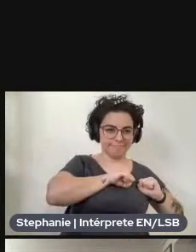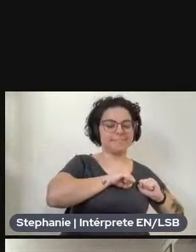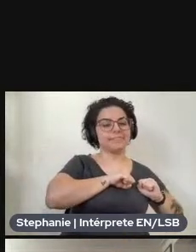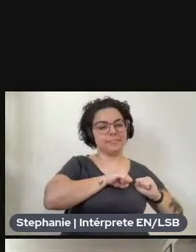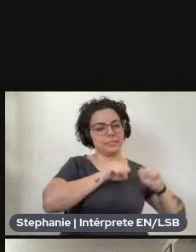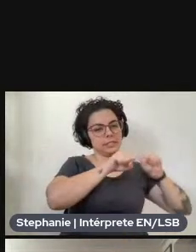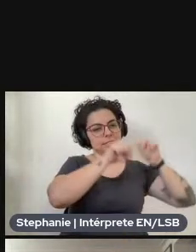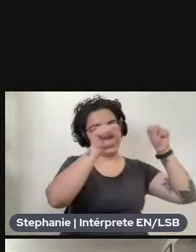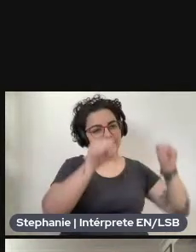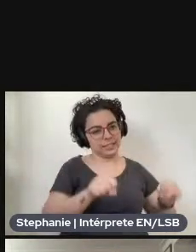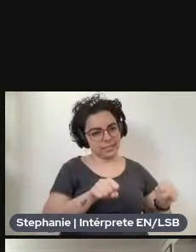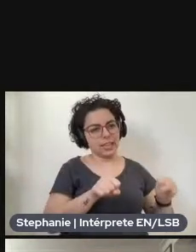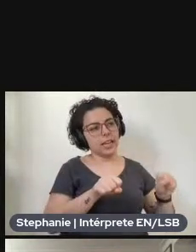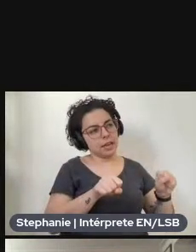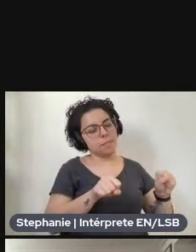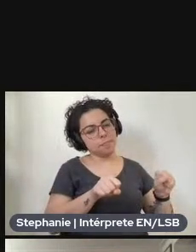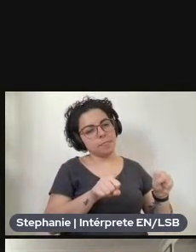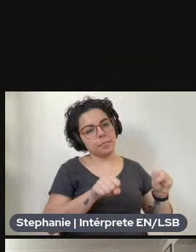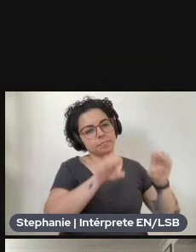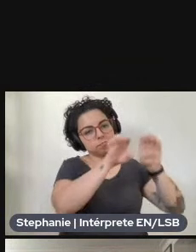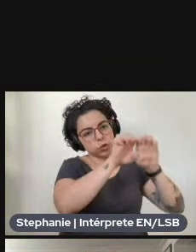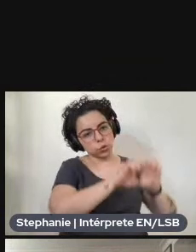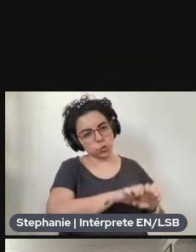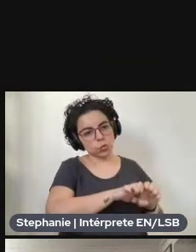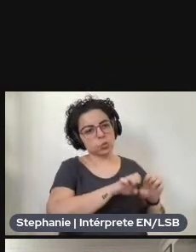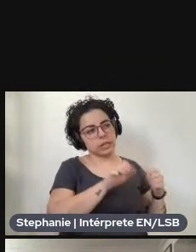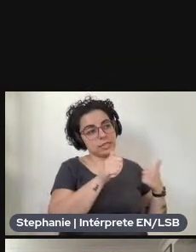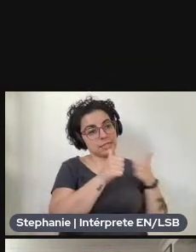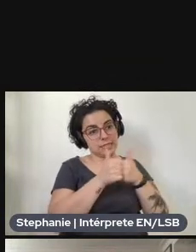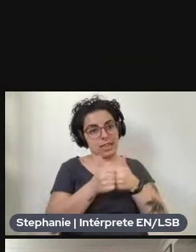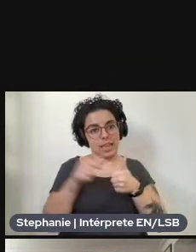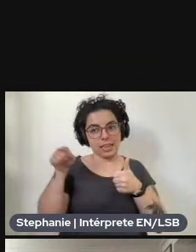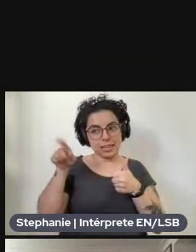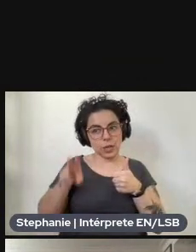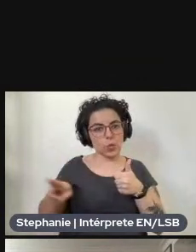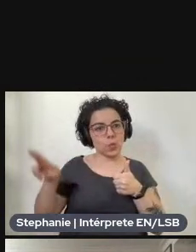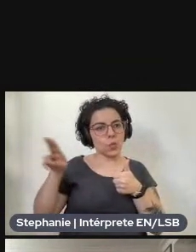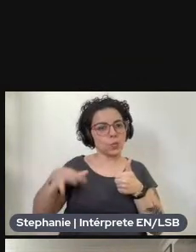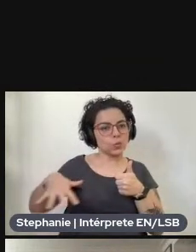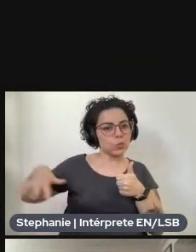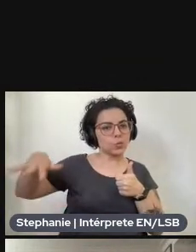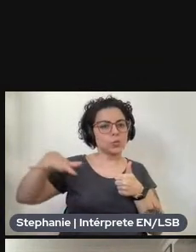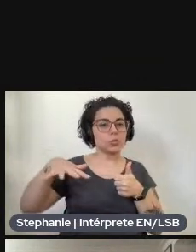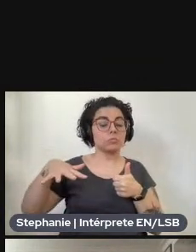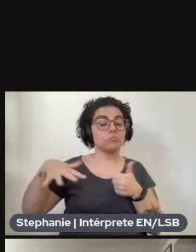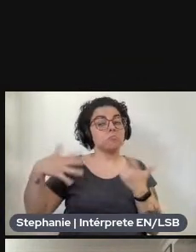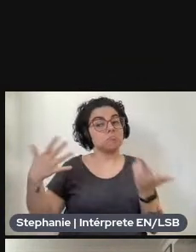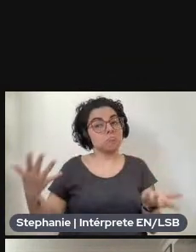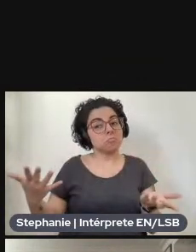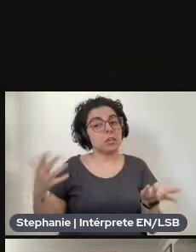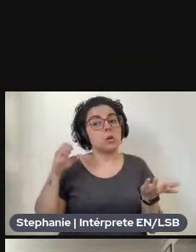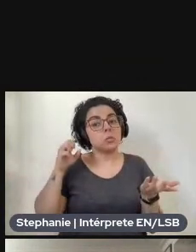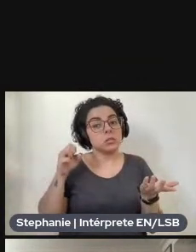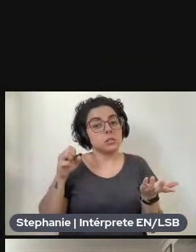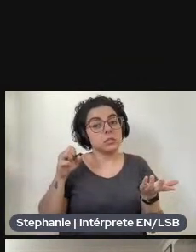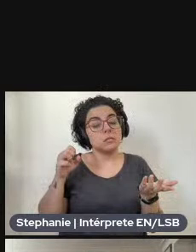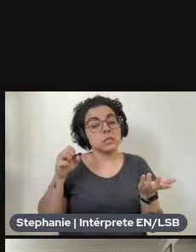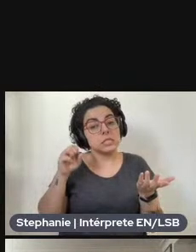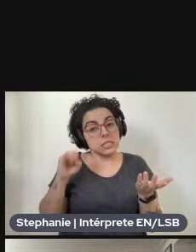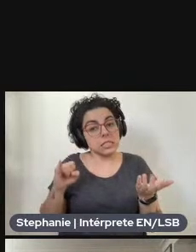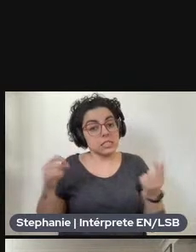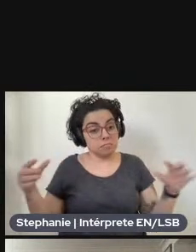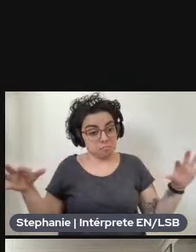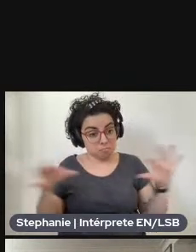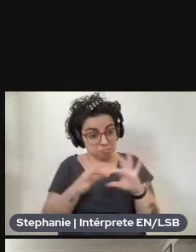então deveríamos ser capazes, deveria ser possível estabelecer a